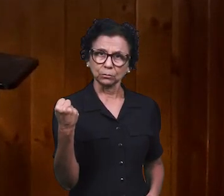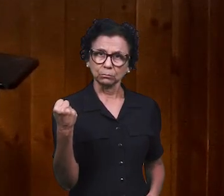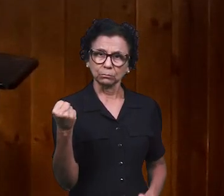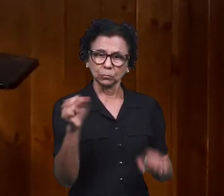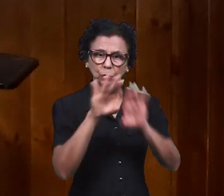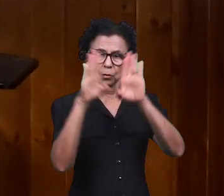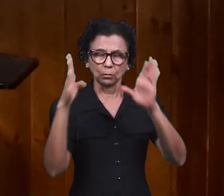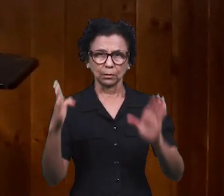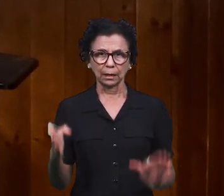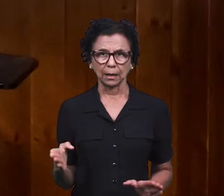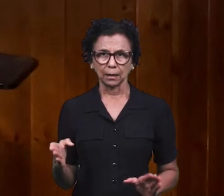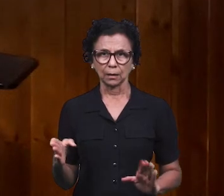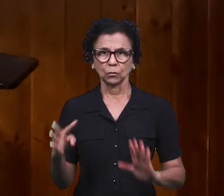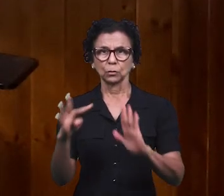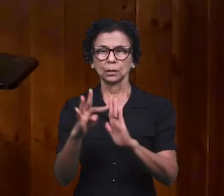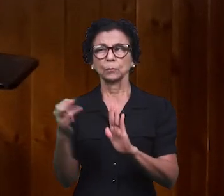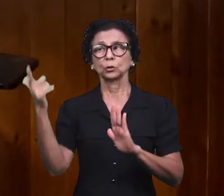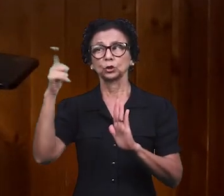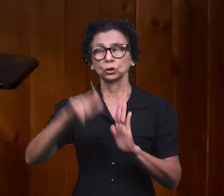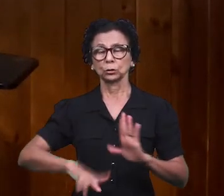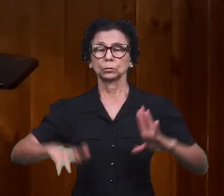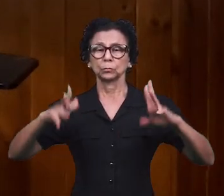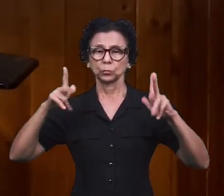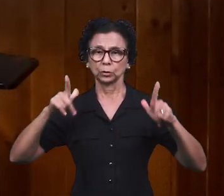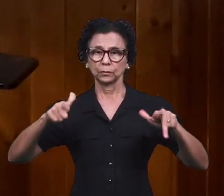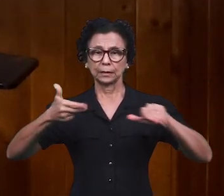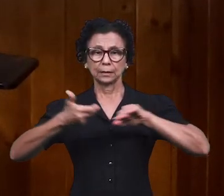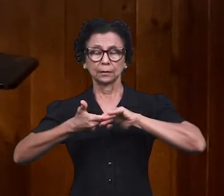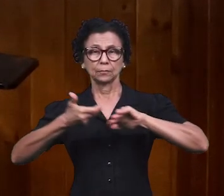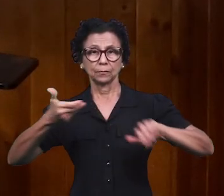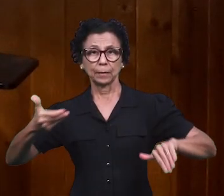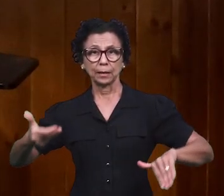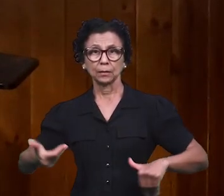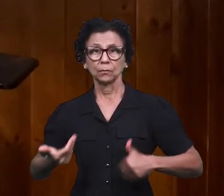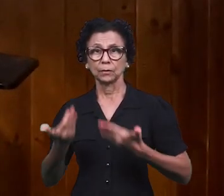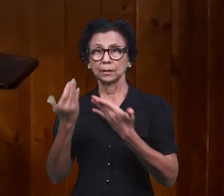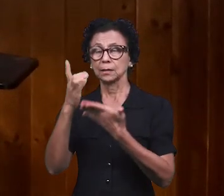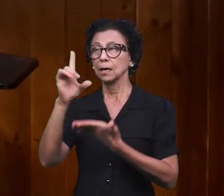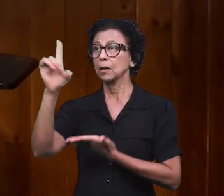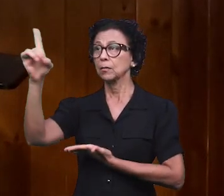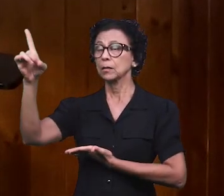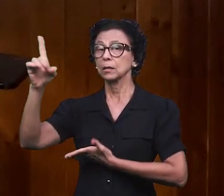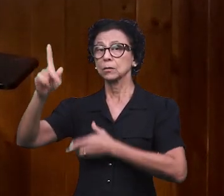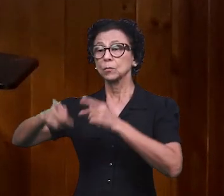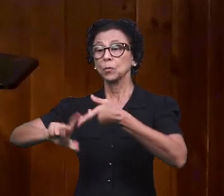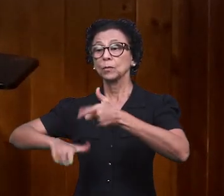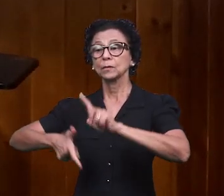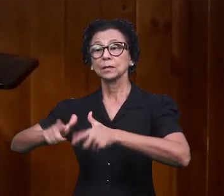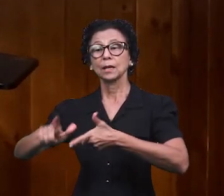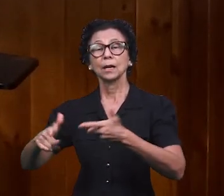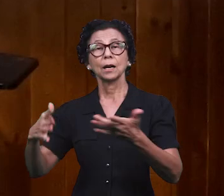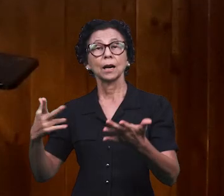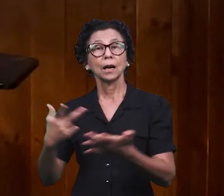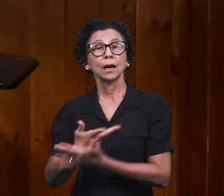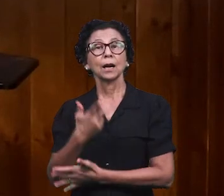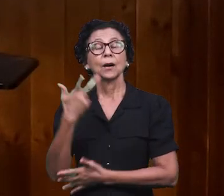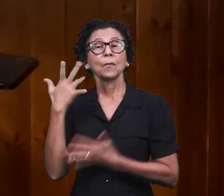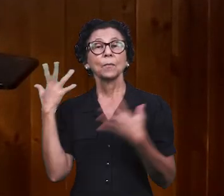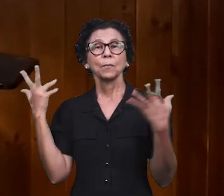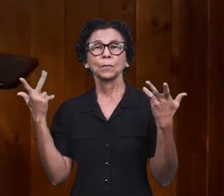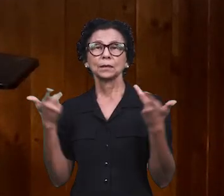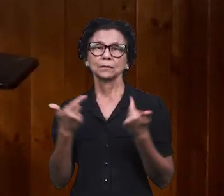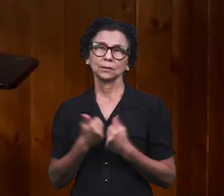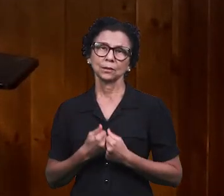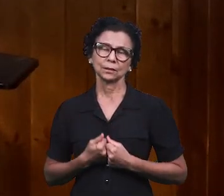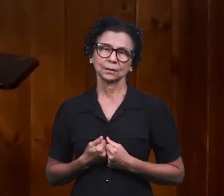Deus ao Deus de Israel, e isso foi uma coisa maravilhosa para o povo de